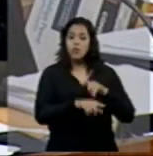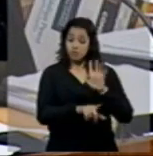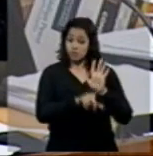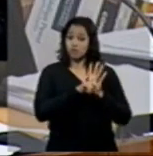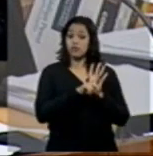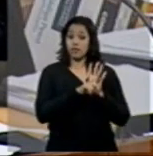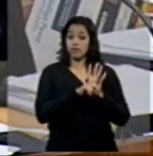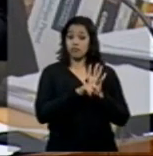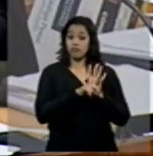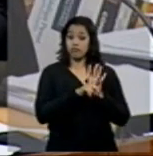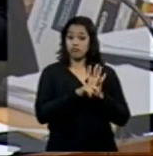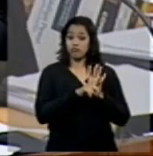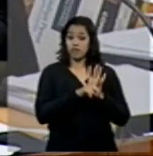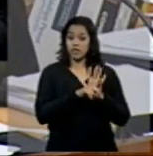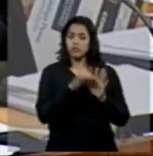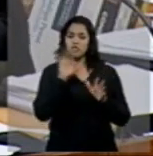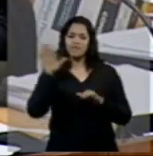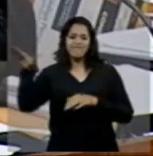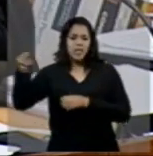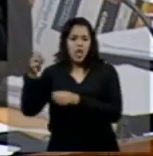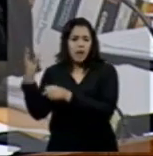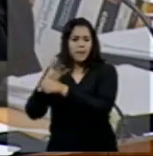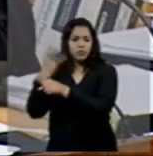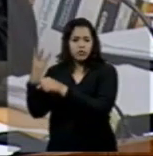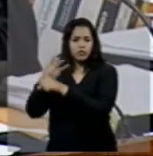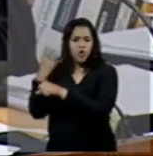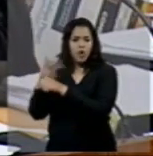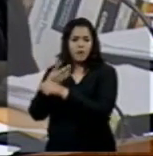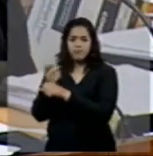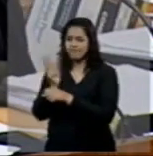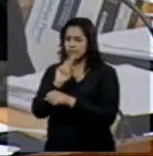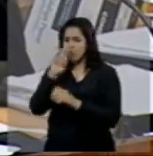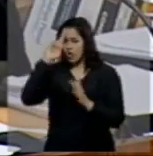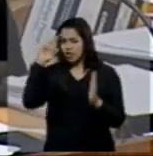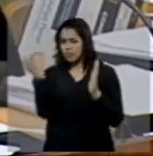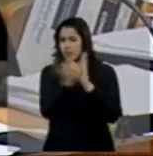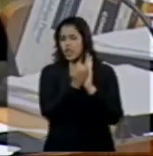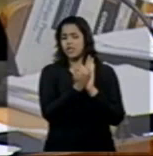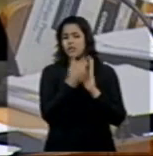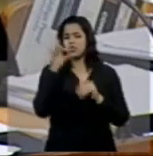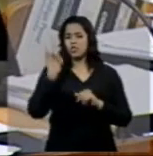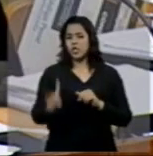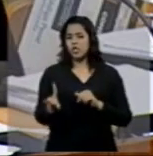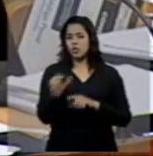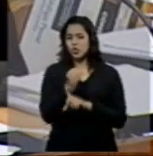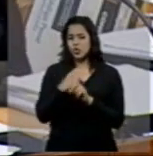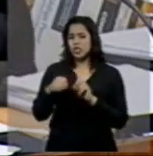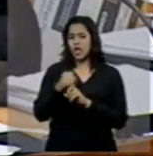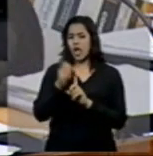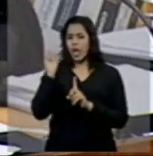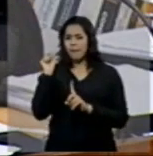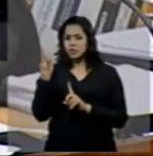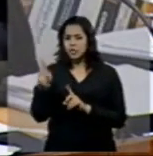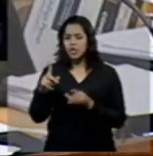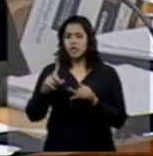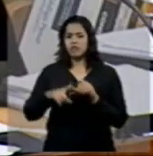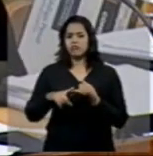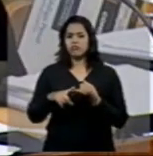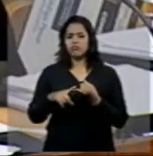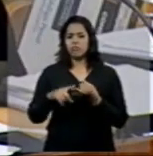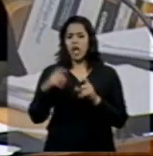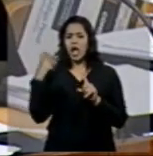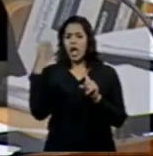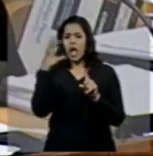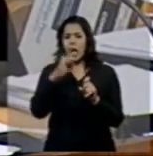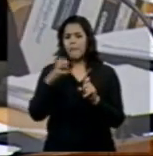ilícita de intermediação de mão de obra, com desrespeito a direitos sociais e previdenciários, com abuso